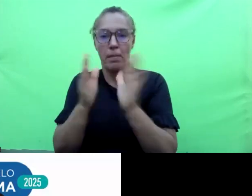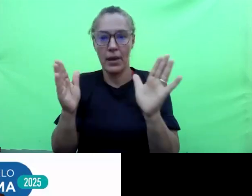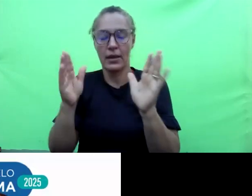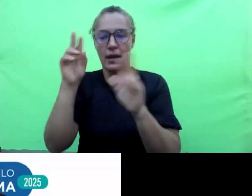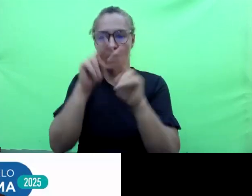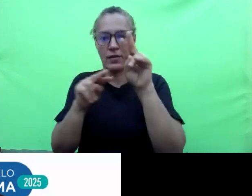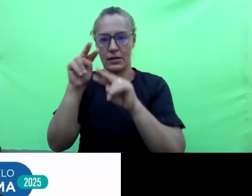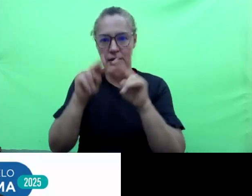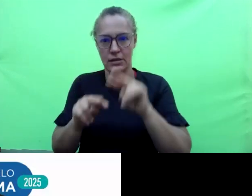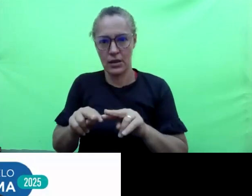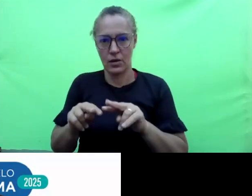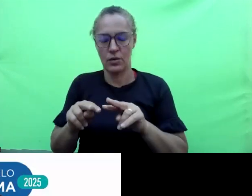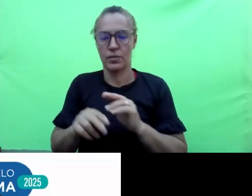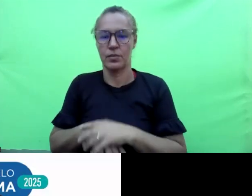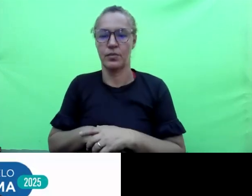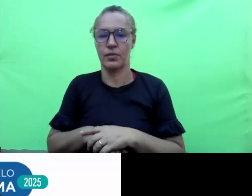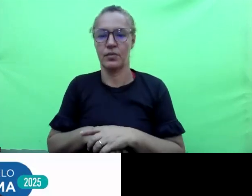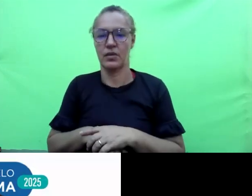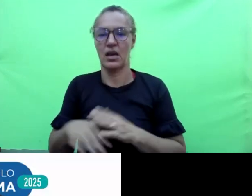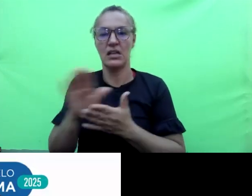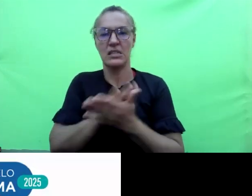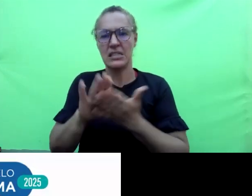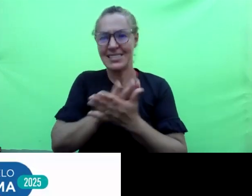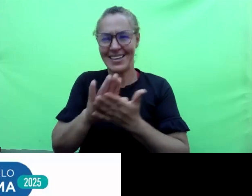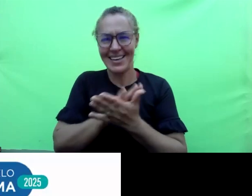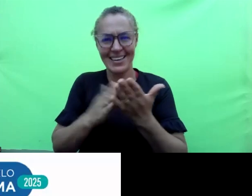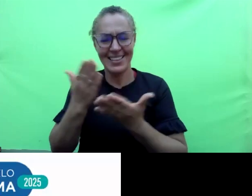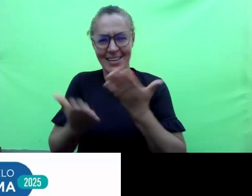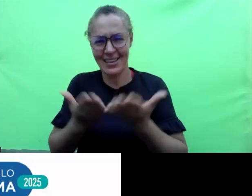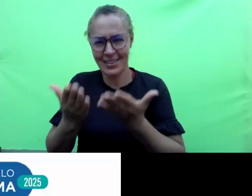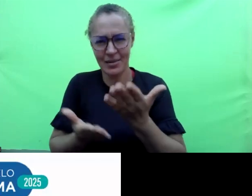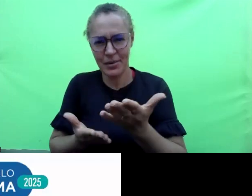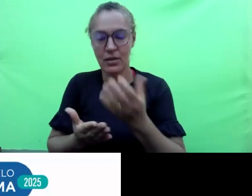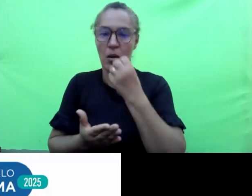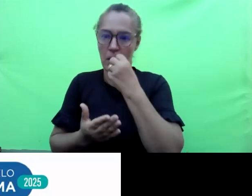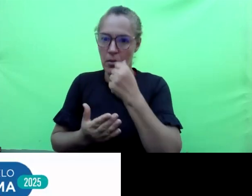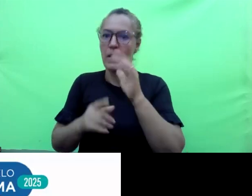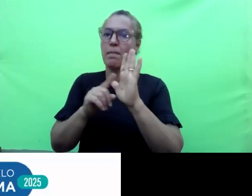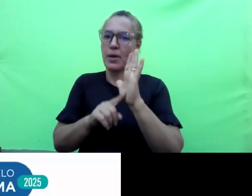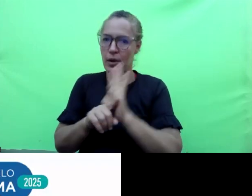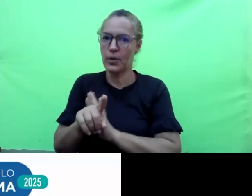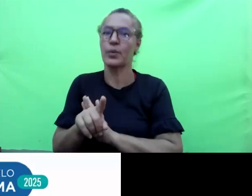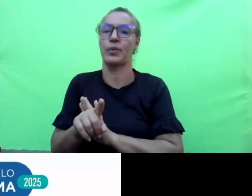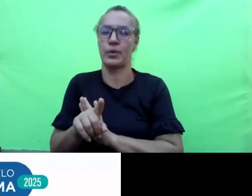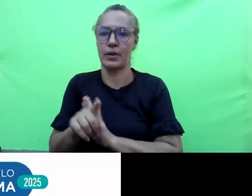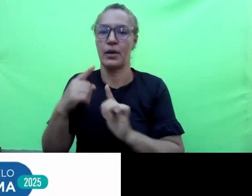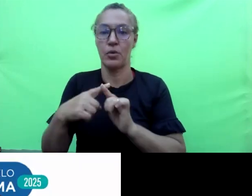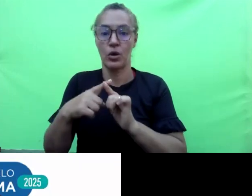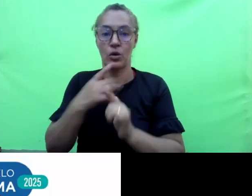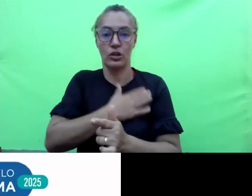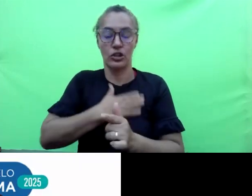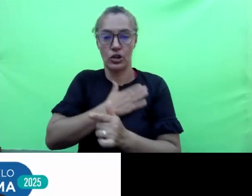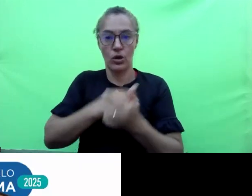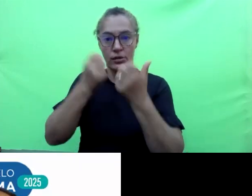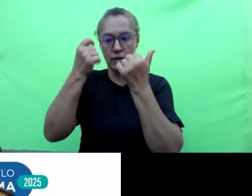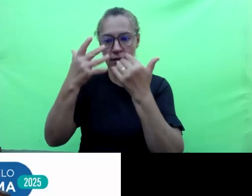Imagino que sem tratamento. Sim, essa é uma boa pergunta, Alexandre, porque o que a gente gosta de falar é o seguinte: é